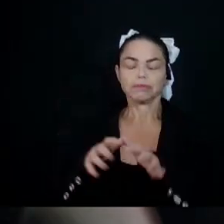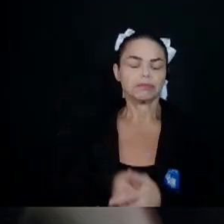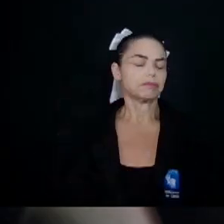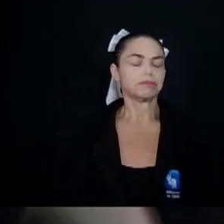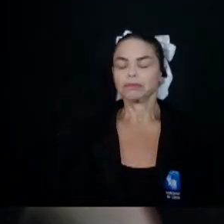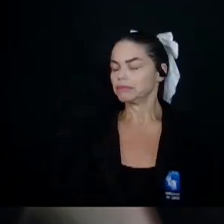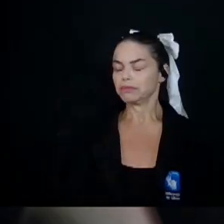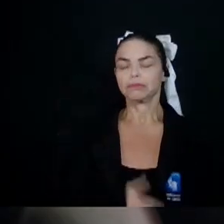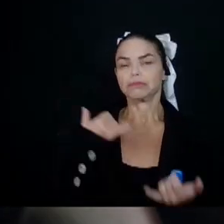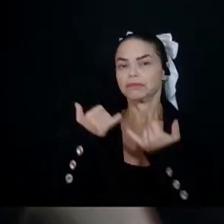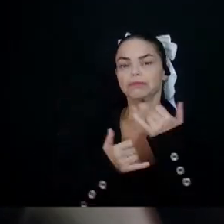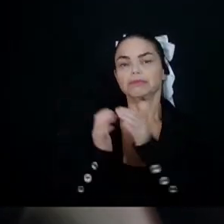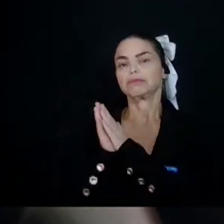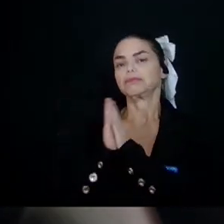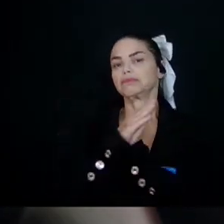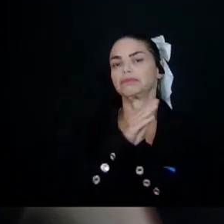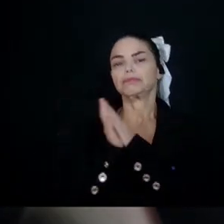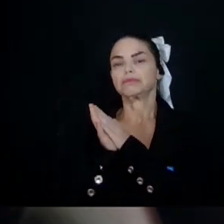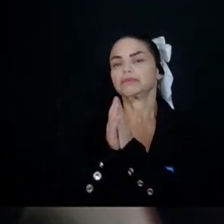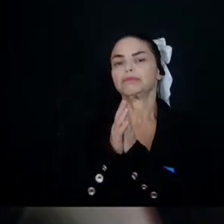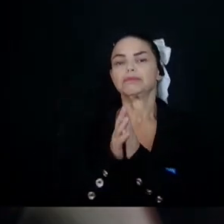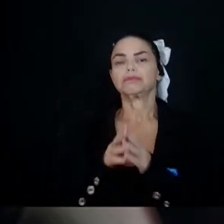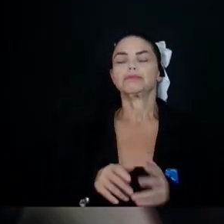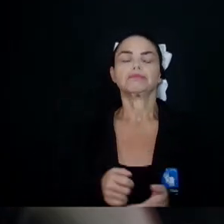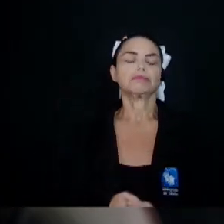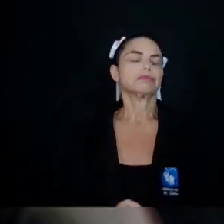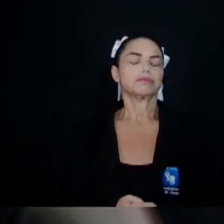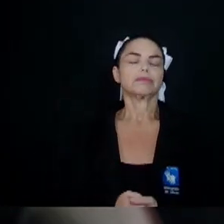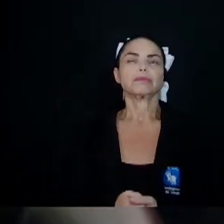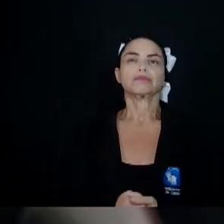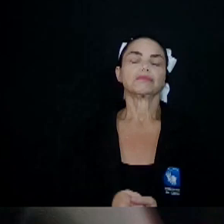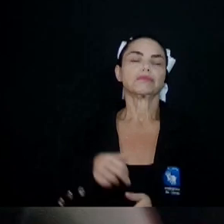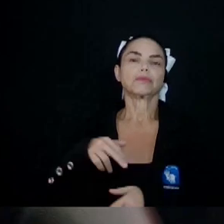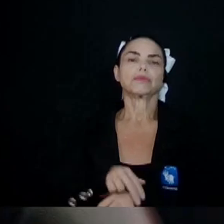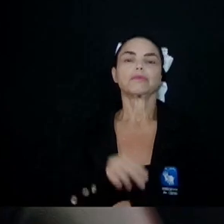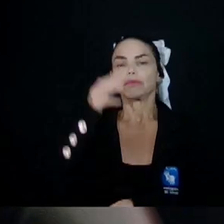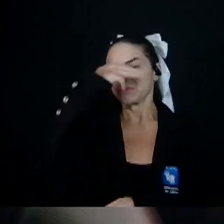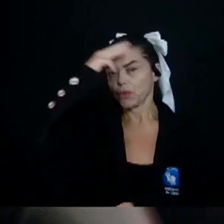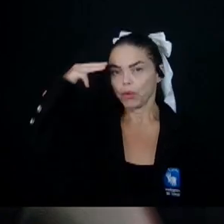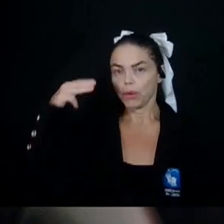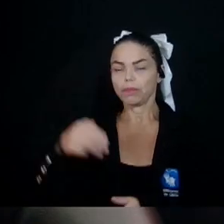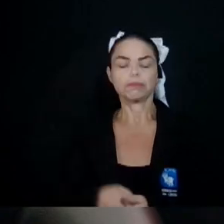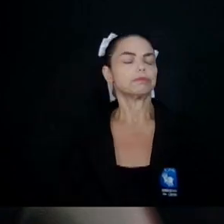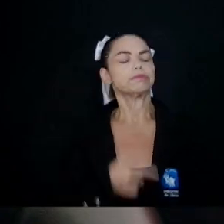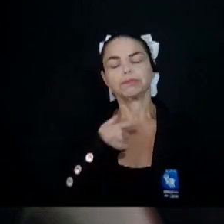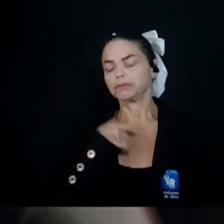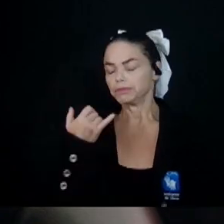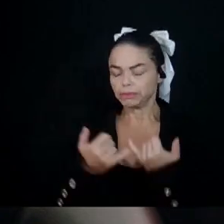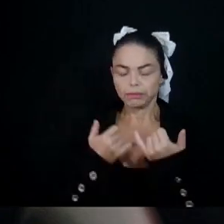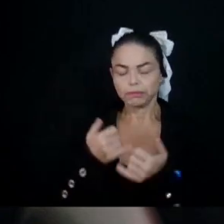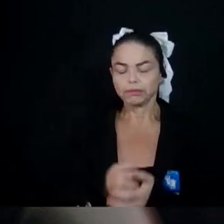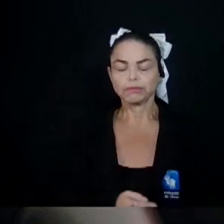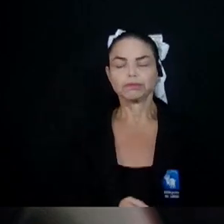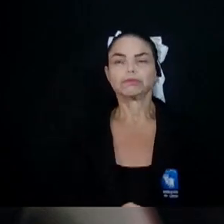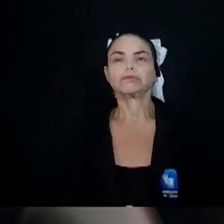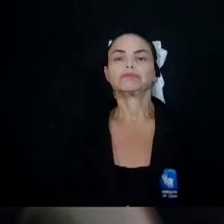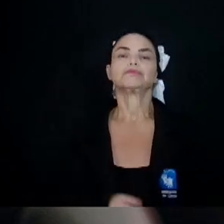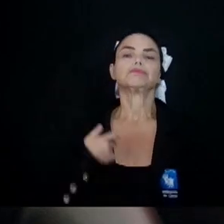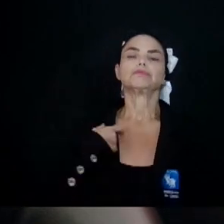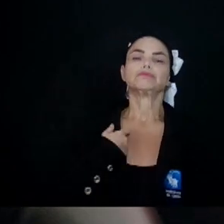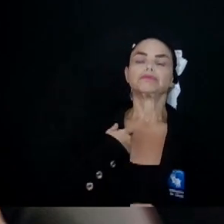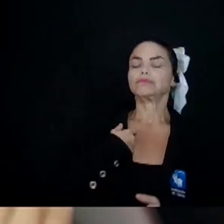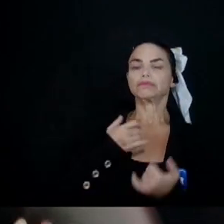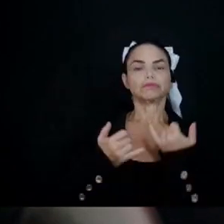de boneca, de Polly, de Barbie, não vai querer construir o castelo de areia, não vai querer ir lá no zoológico, não vai